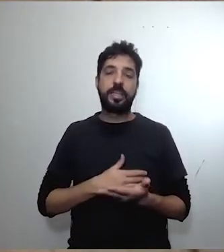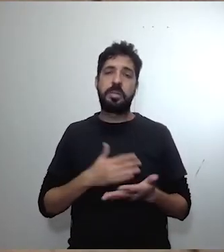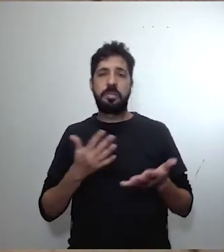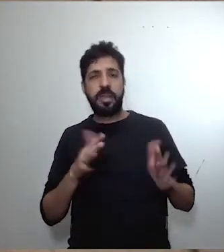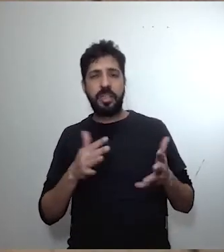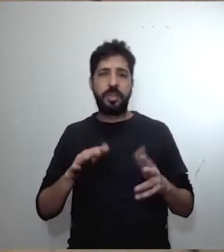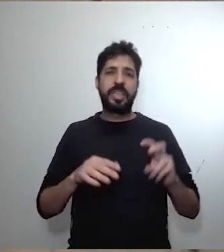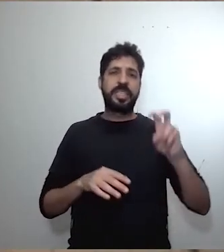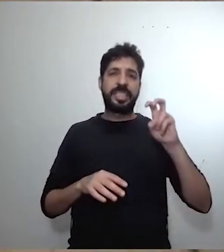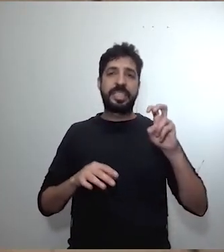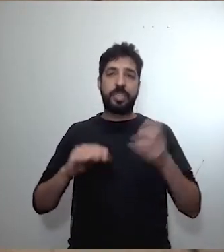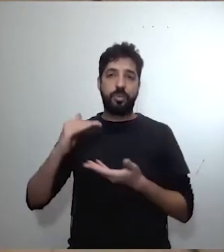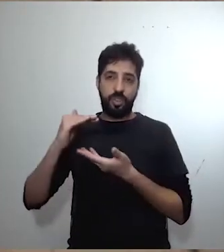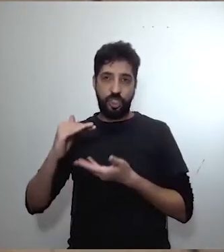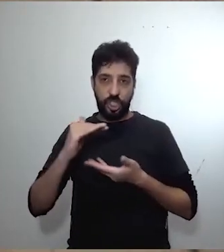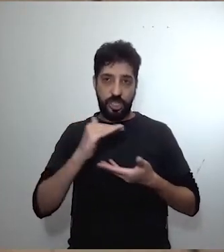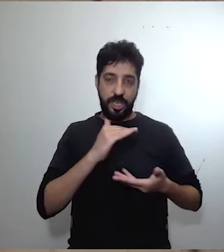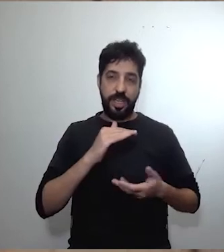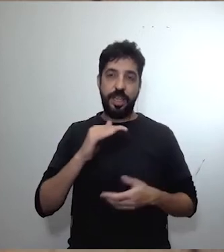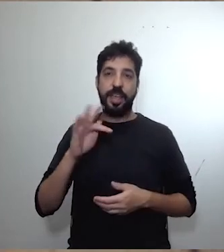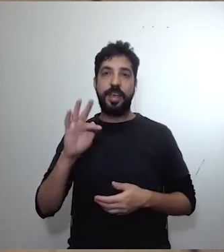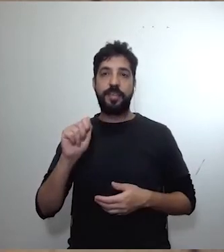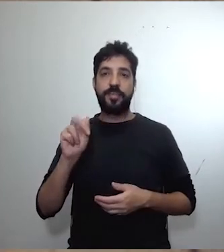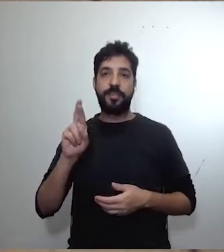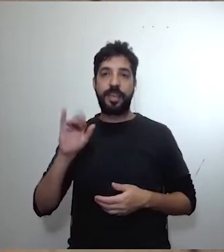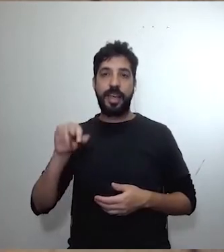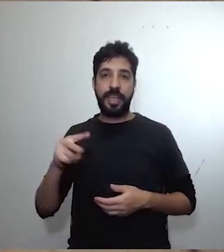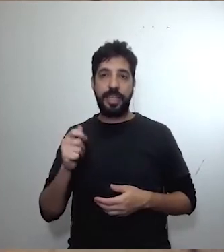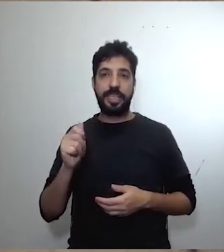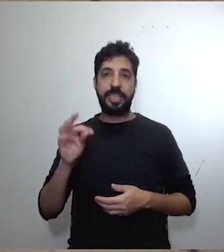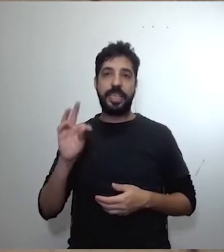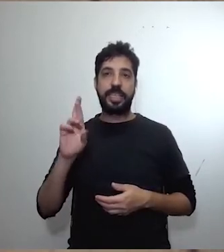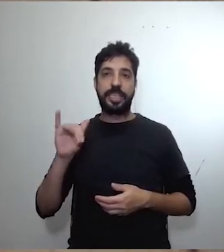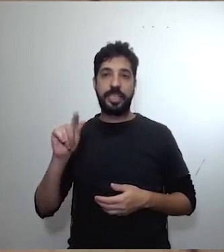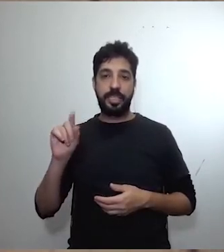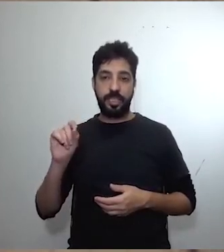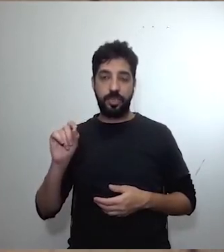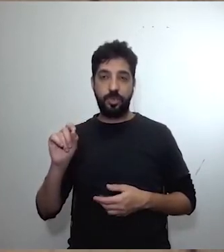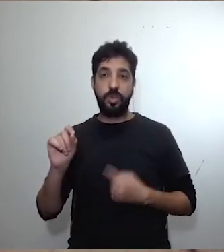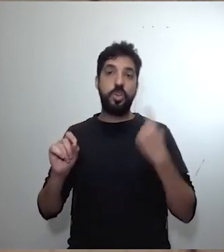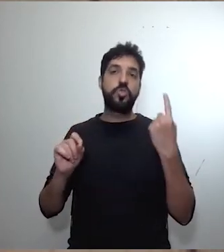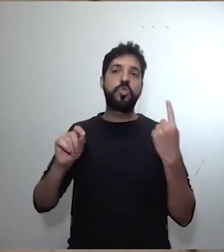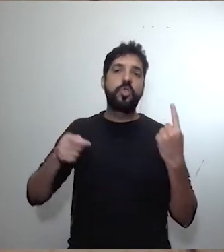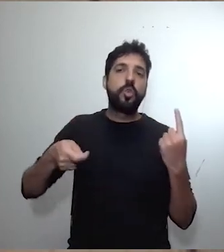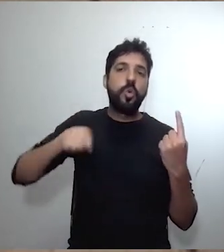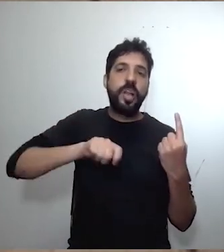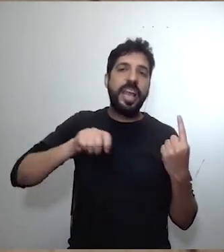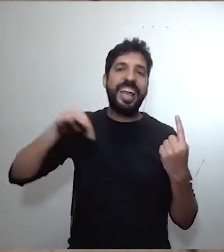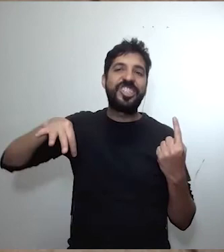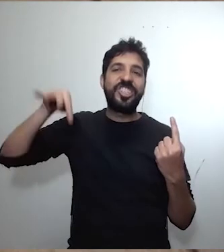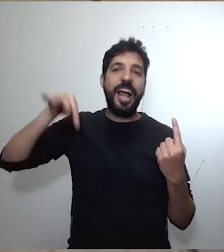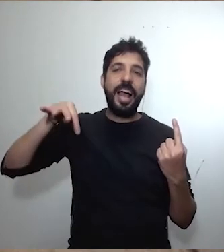aproximadamente 5 xícaras de farinha de trigo e 1 colherzinha de chá de fermento em pó.